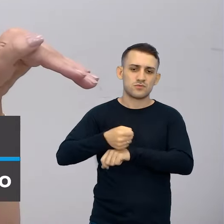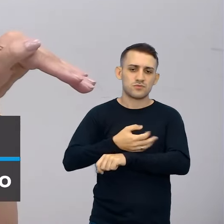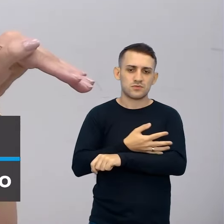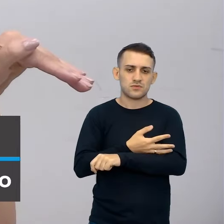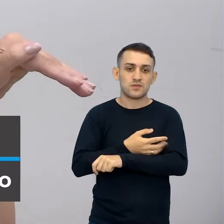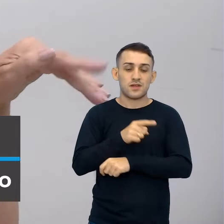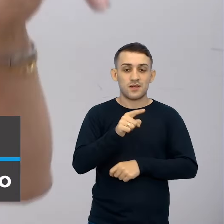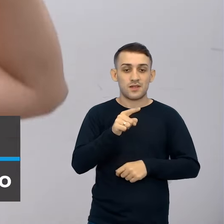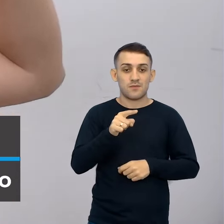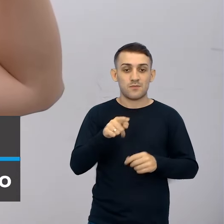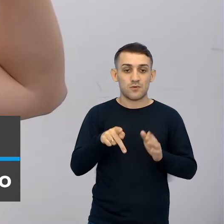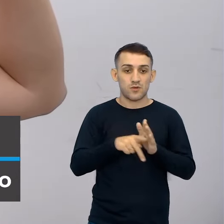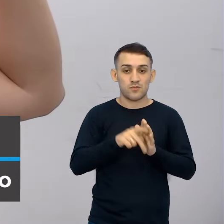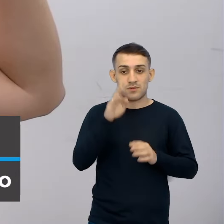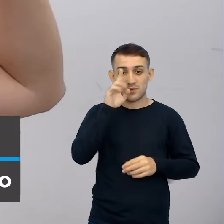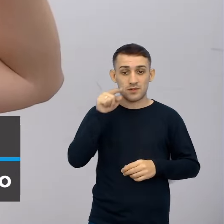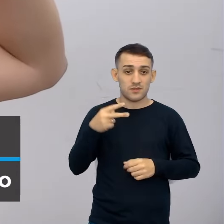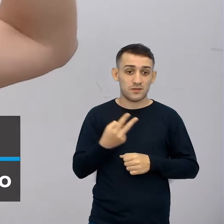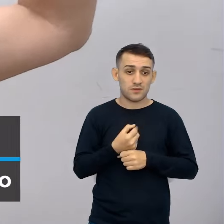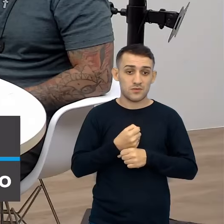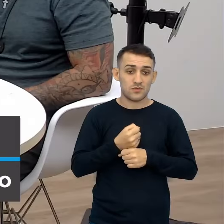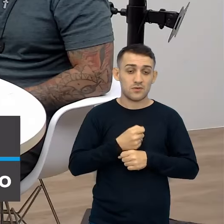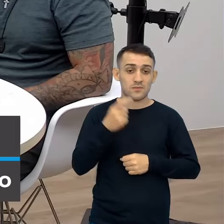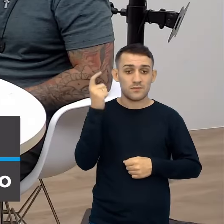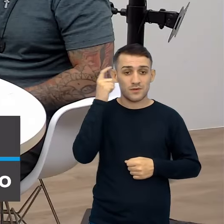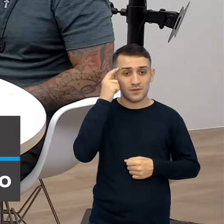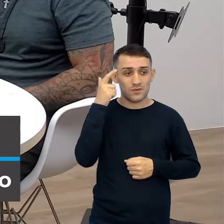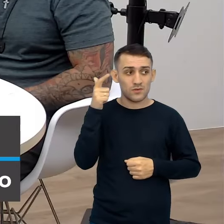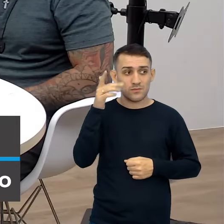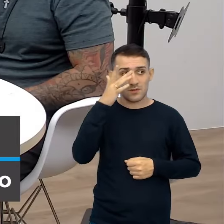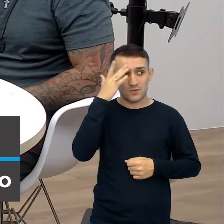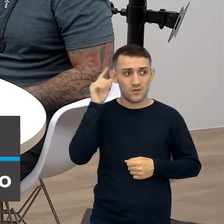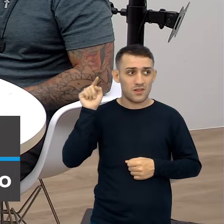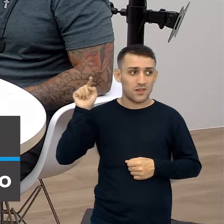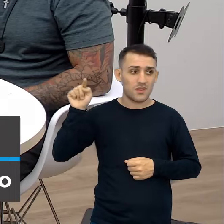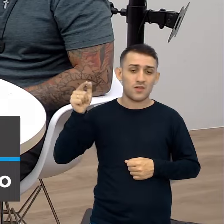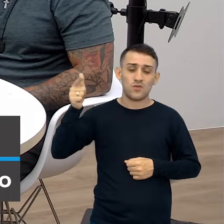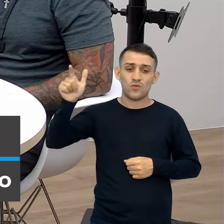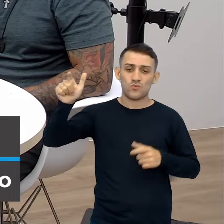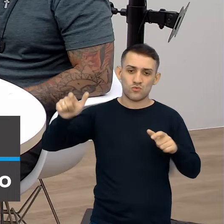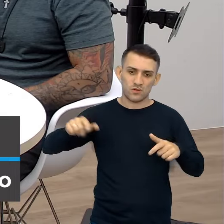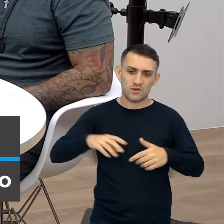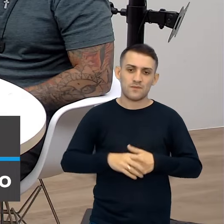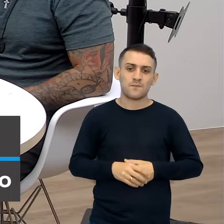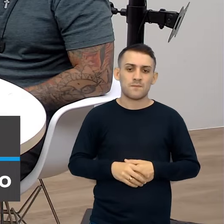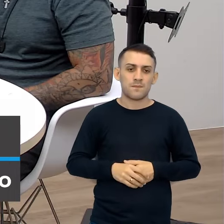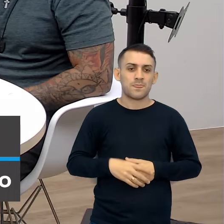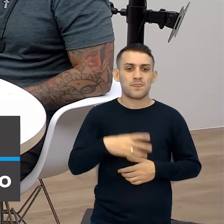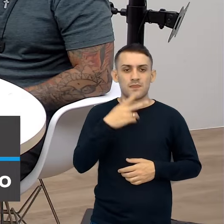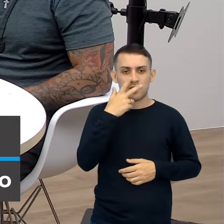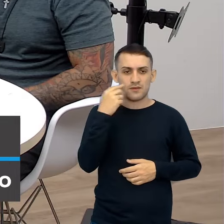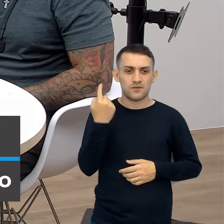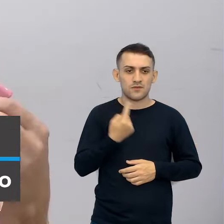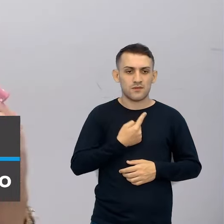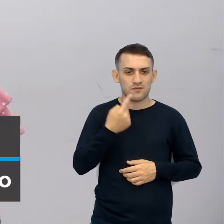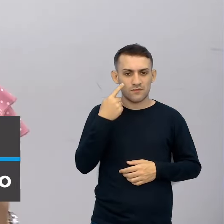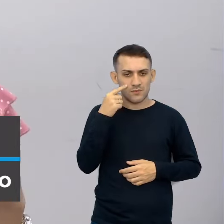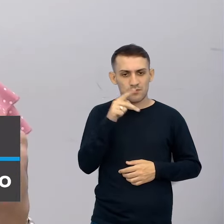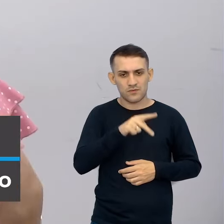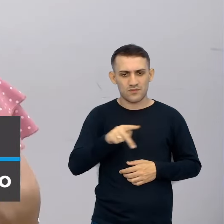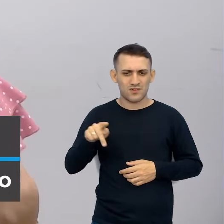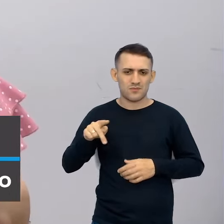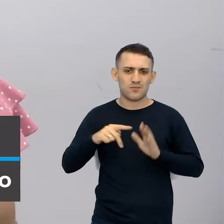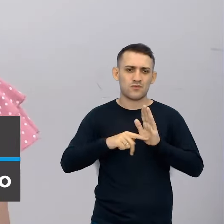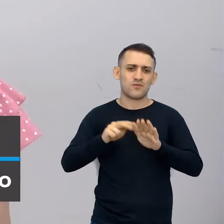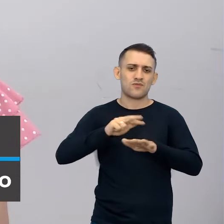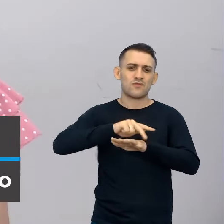do segundo aninho, pensando no cara que está lá. Né? Então, eu acho que isso, e essa professora, ela mostrou vários